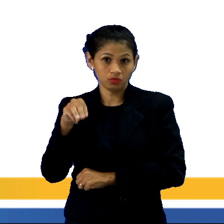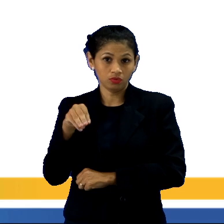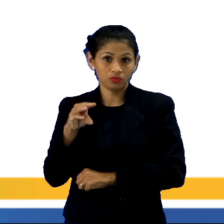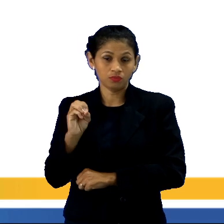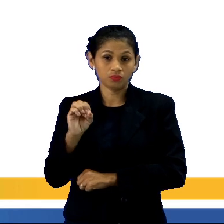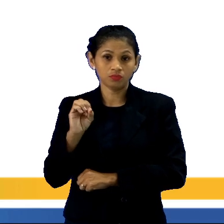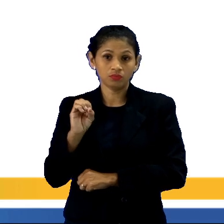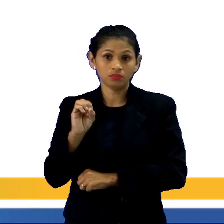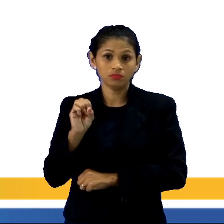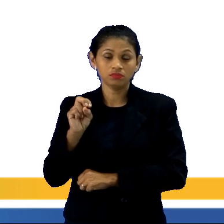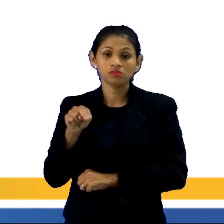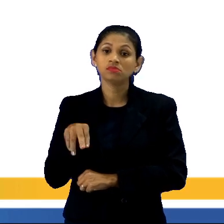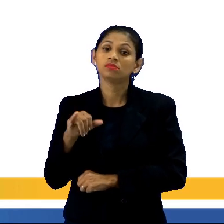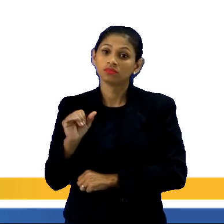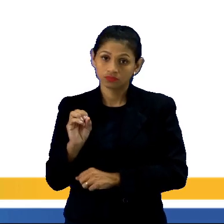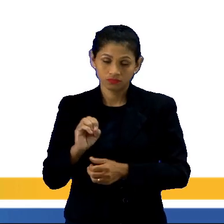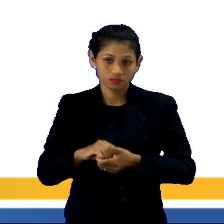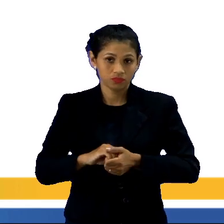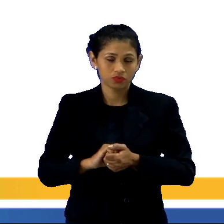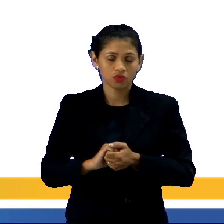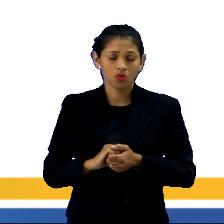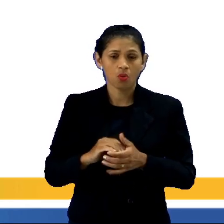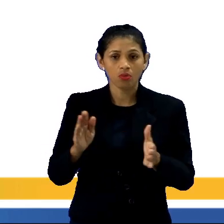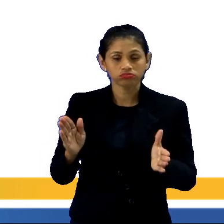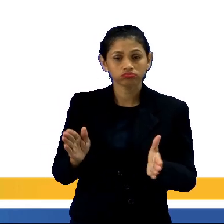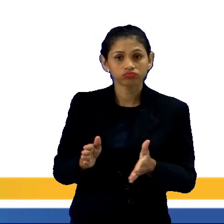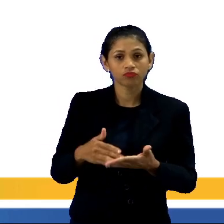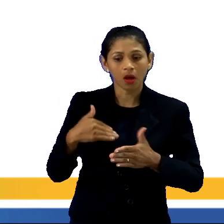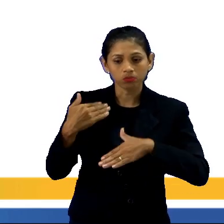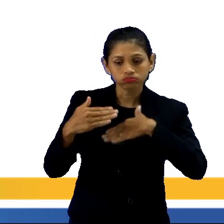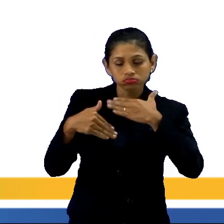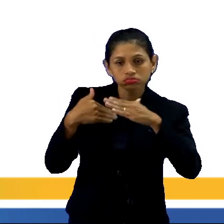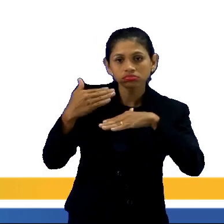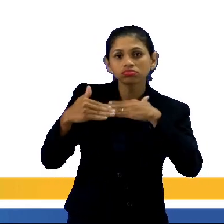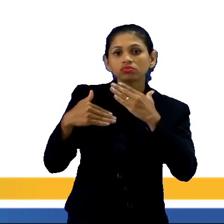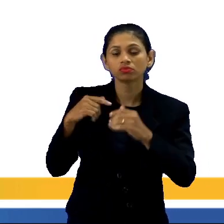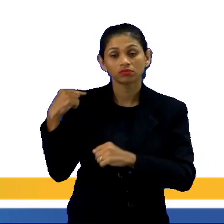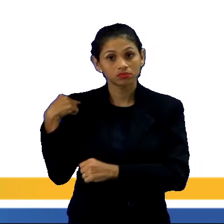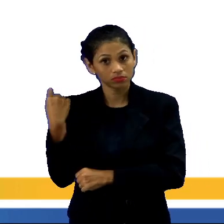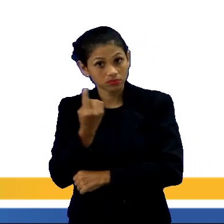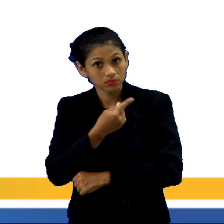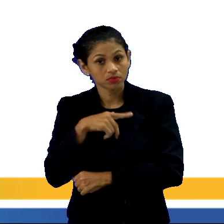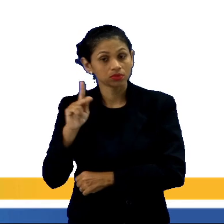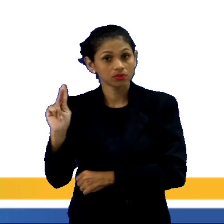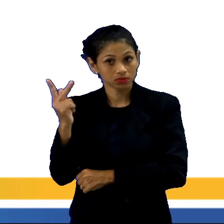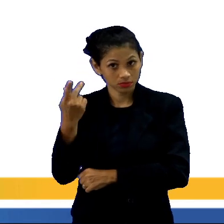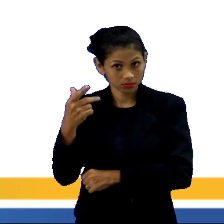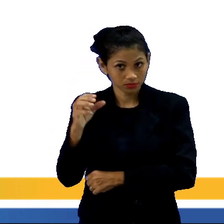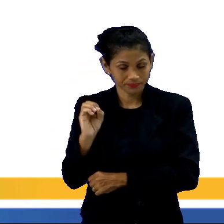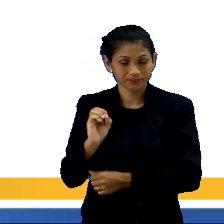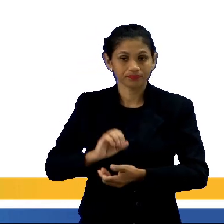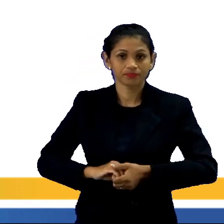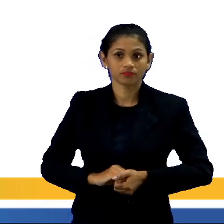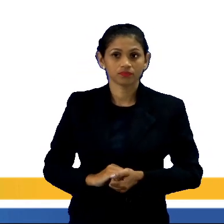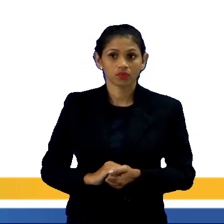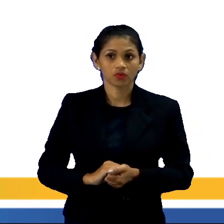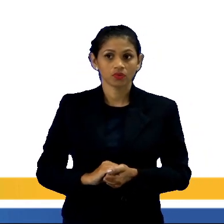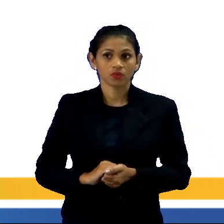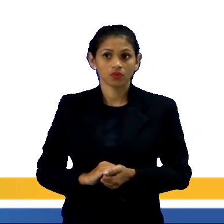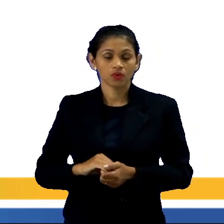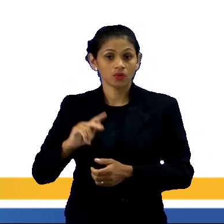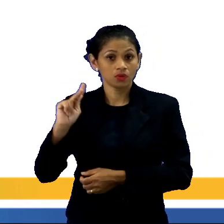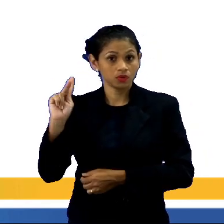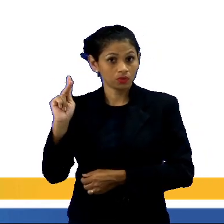esse sistema que vai produzir cada um dos nossos hormônios. E por que é importante a gente saber sobre isso?